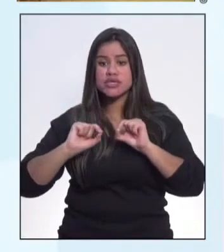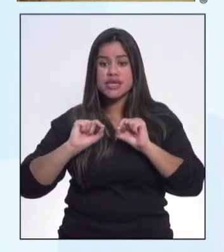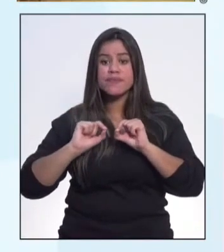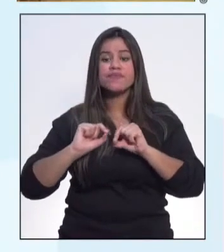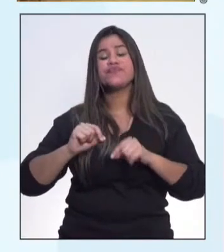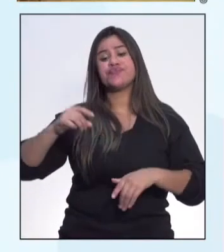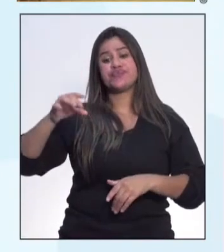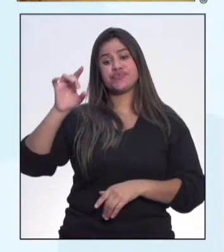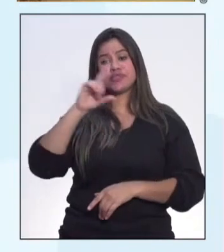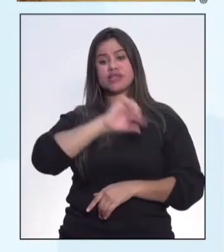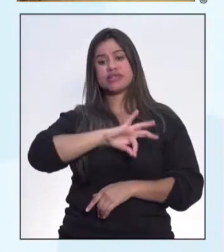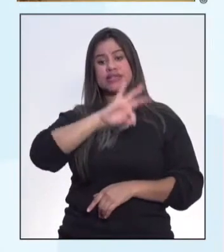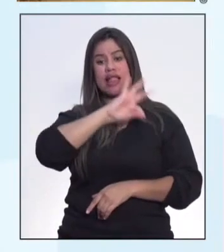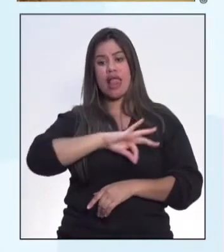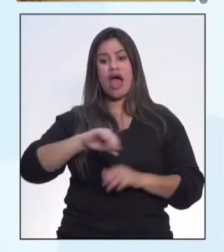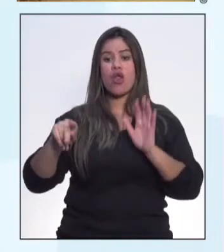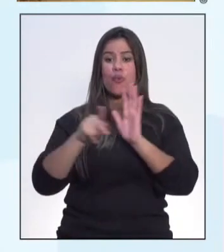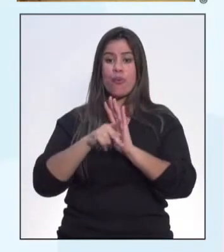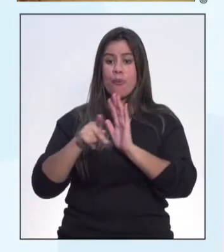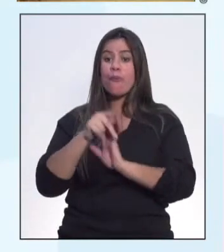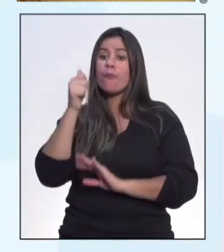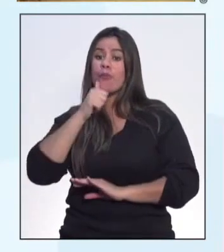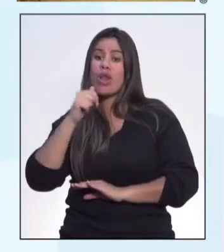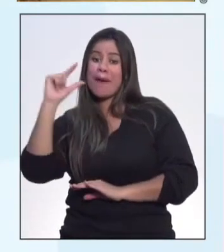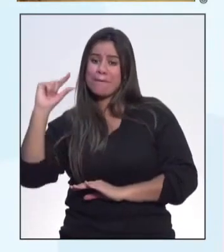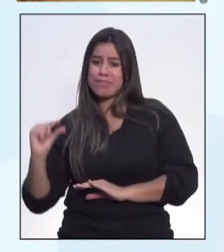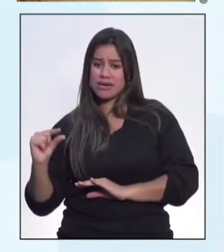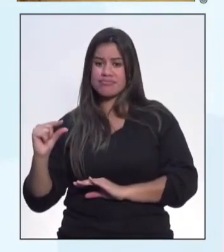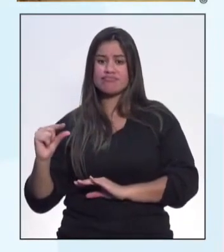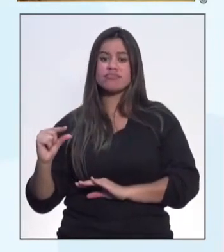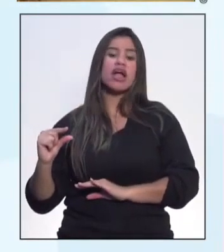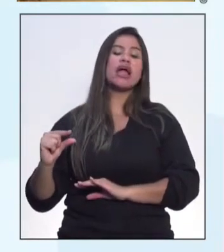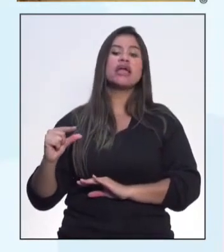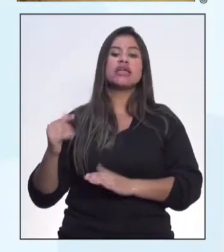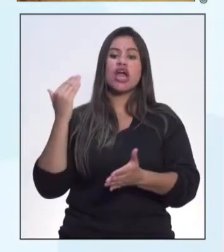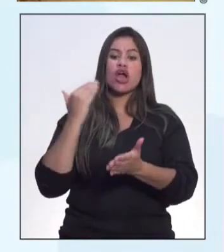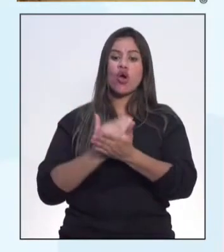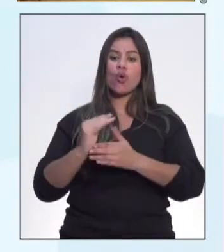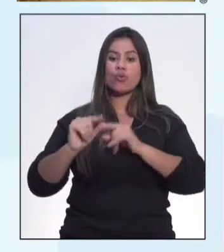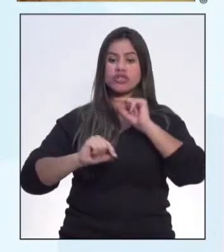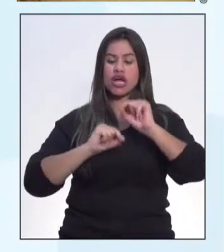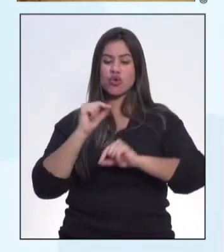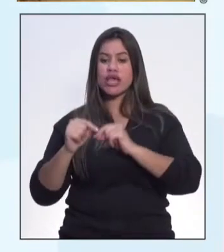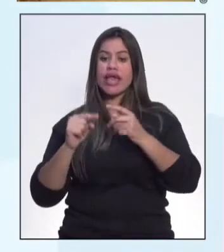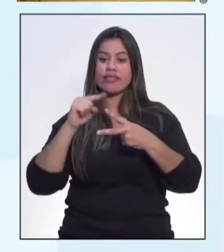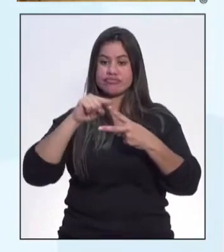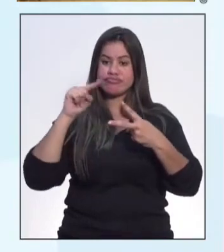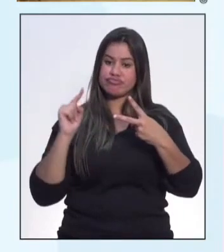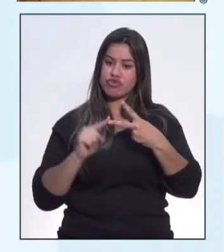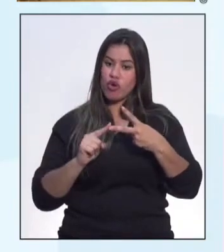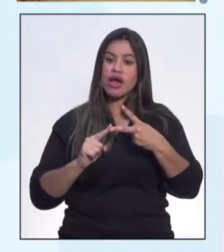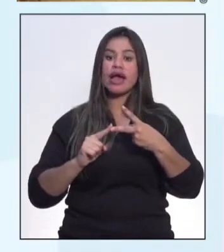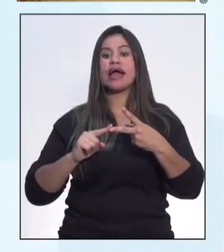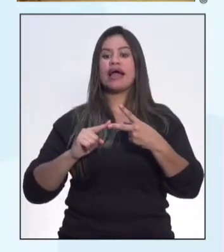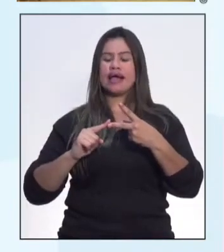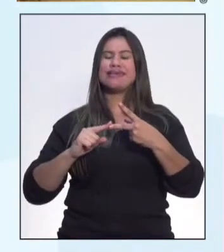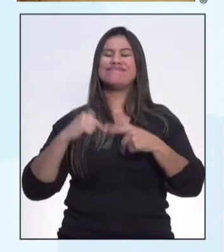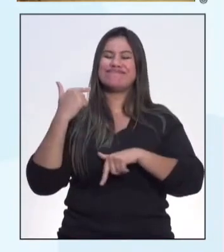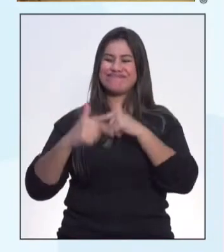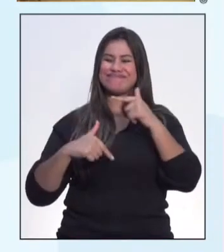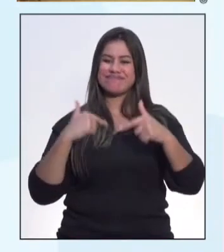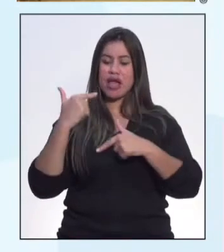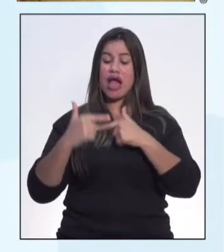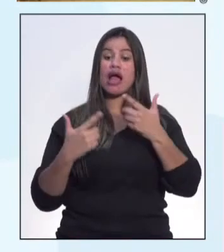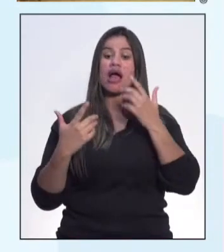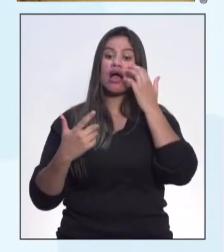o salário dessas mulheres eram menores, e elas começaram aí nesse aspecto da dupla jornada do trabalho feminino, né?